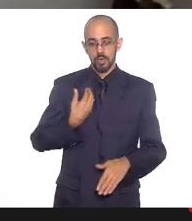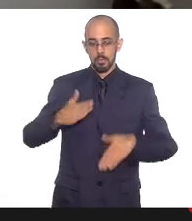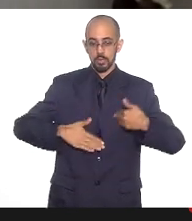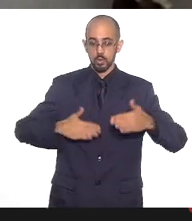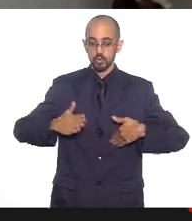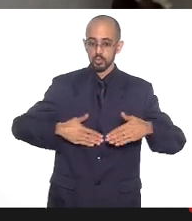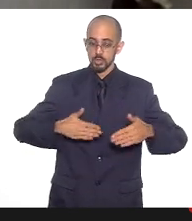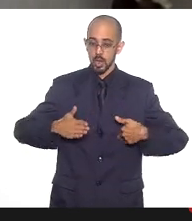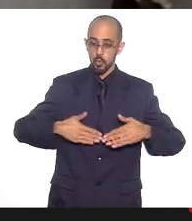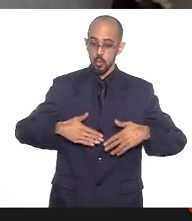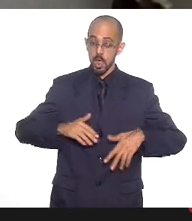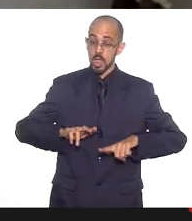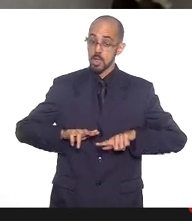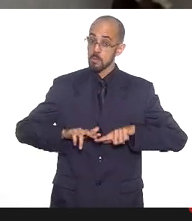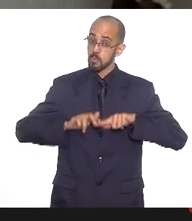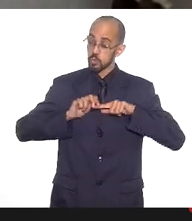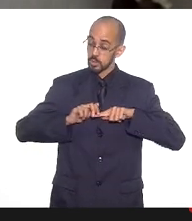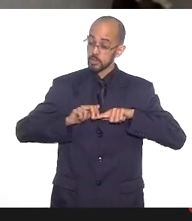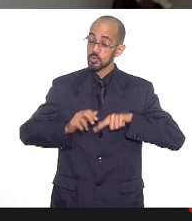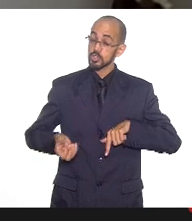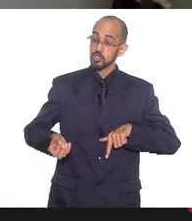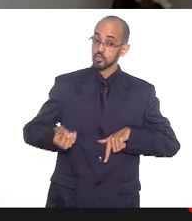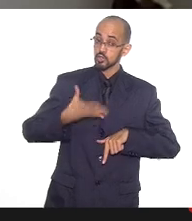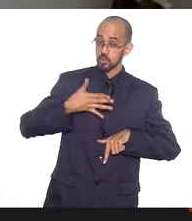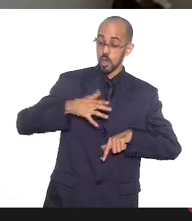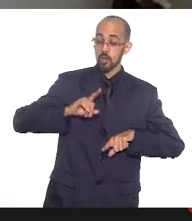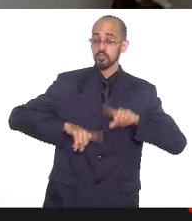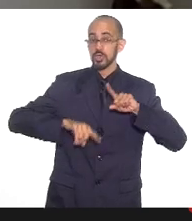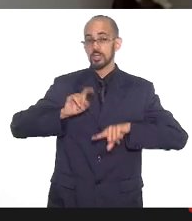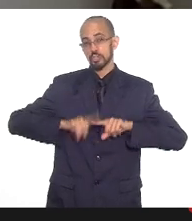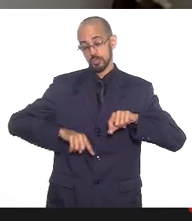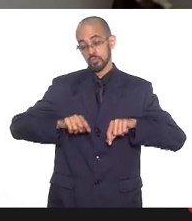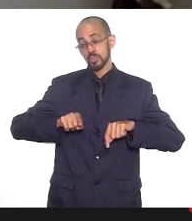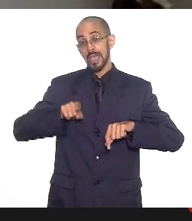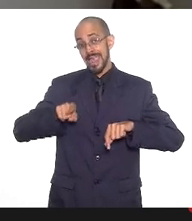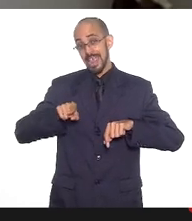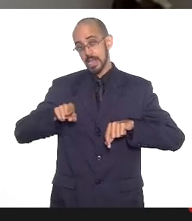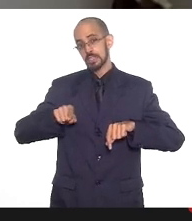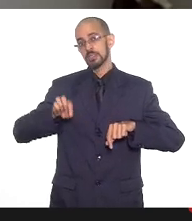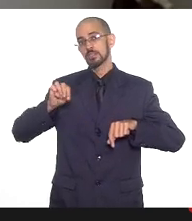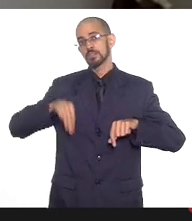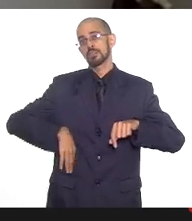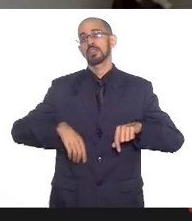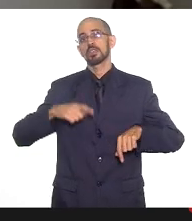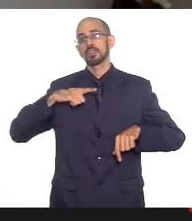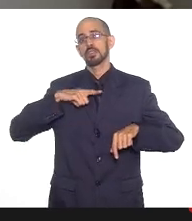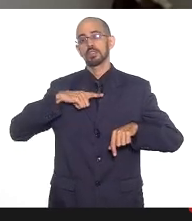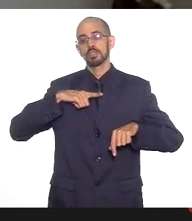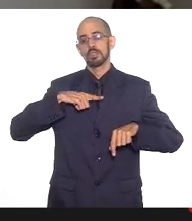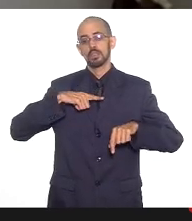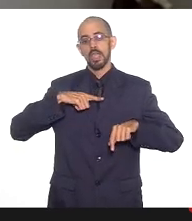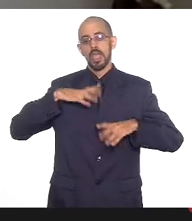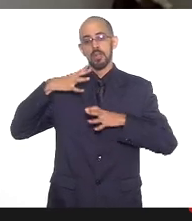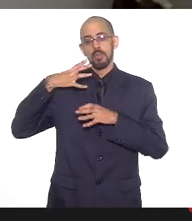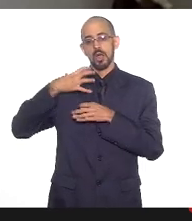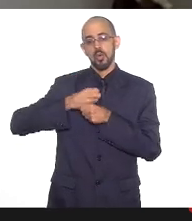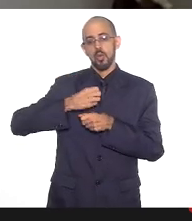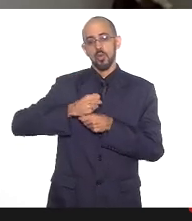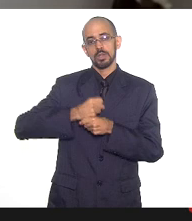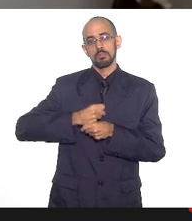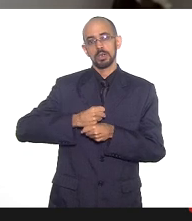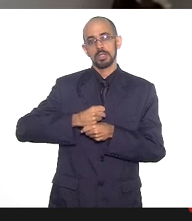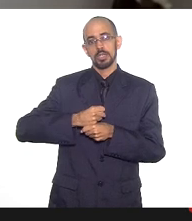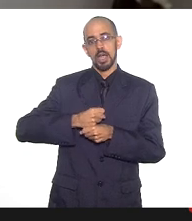e que, portanto, esses novos ativos, eles sim, né, terão contabilmente, né,